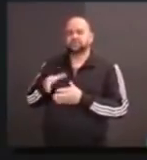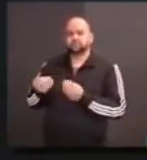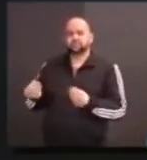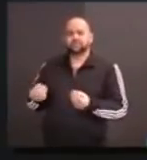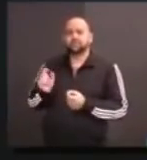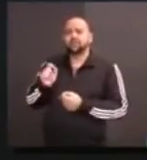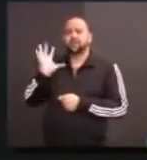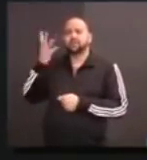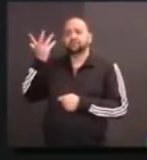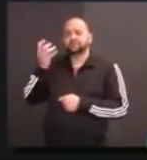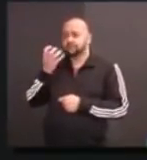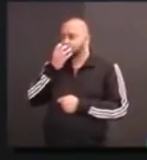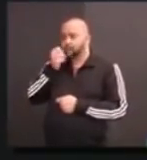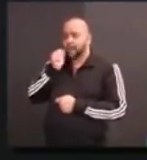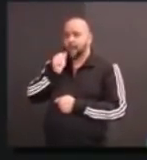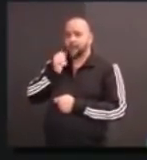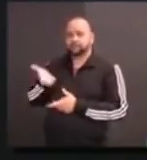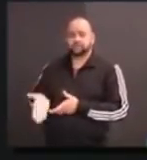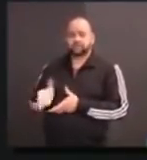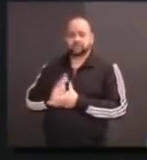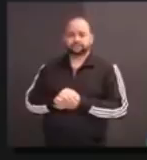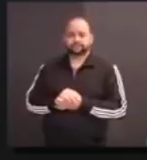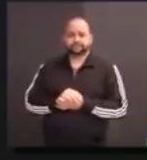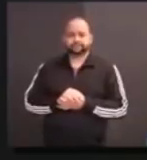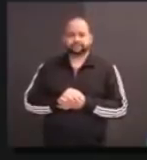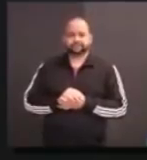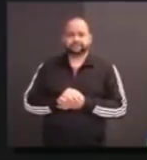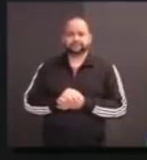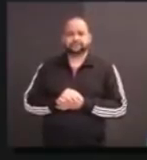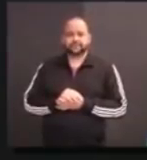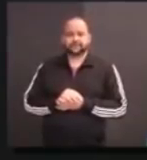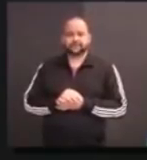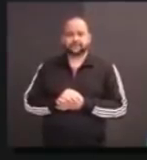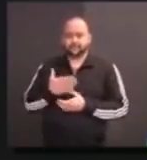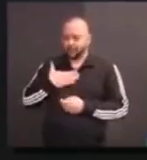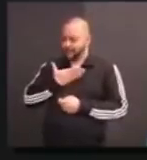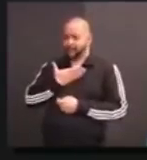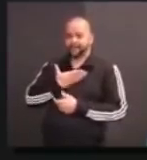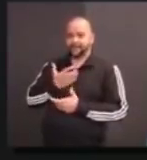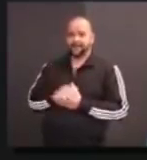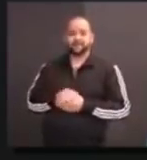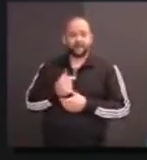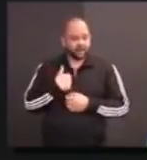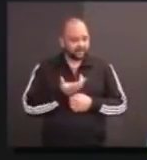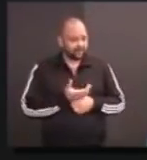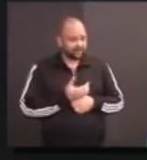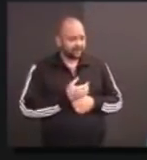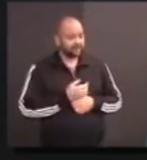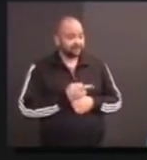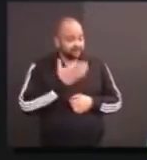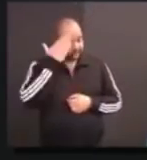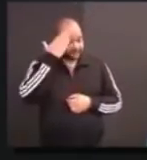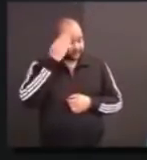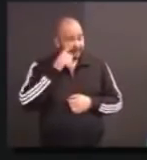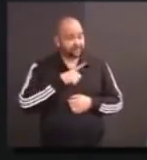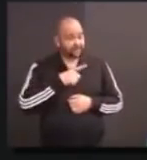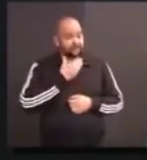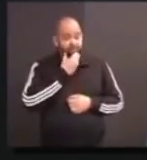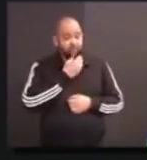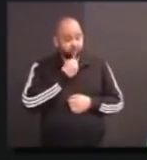que que aconteceu com a cachorrinha? Com a minha amiga. Senhor Chico, o senhor não há de ver que apareceu um louco